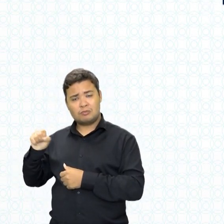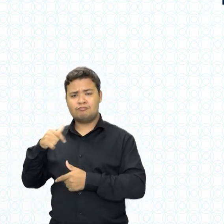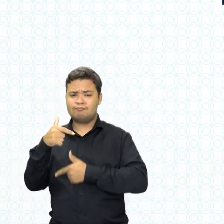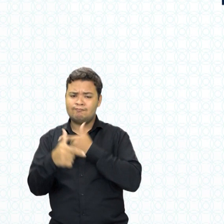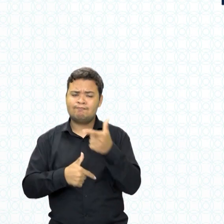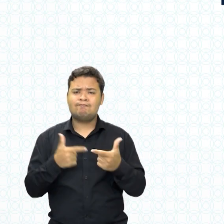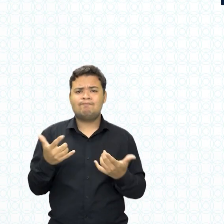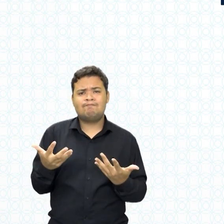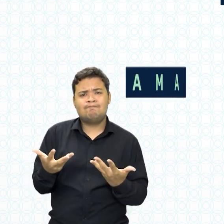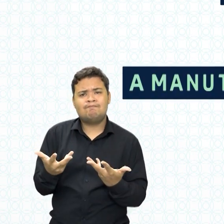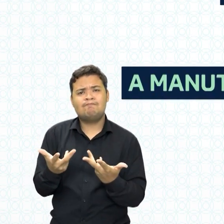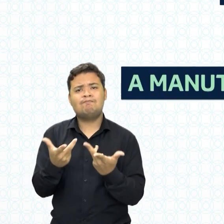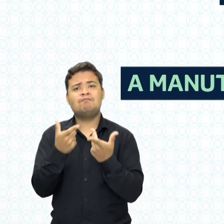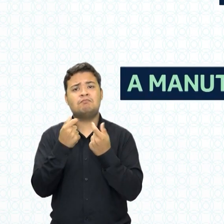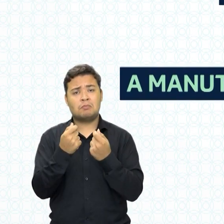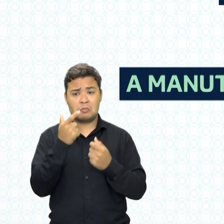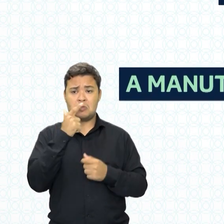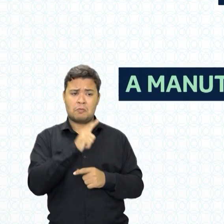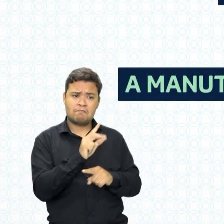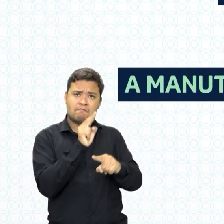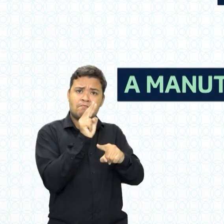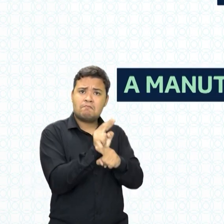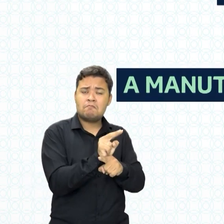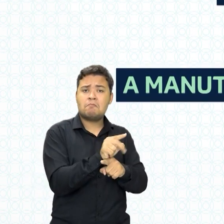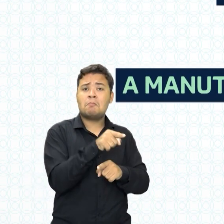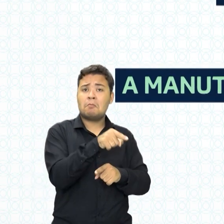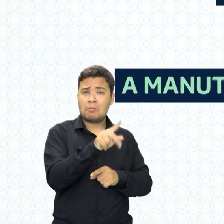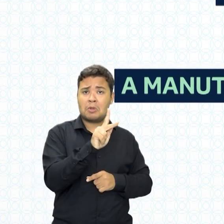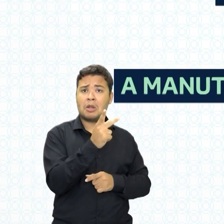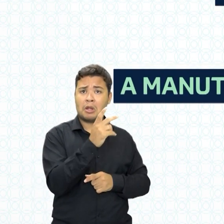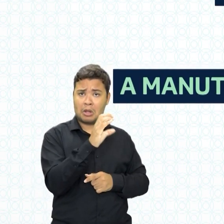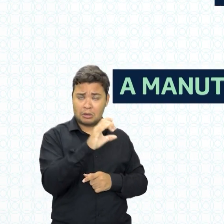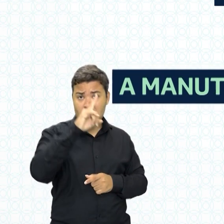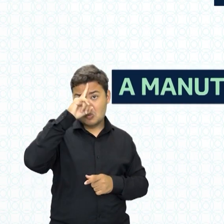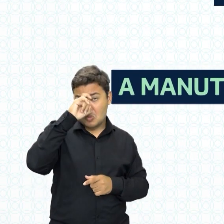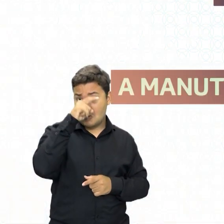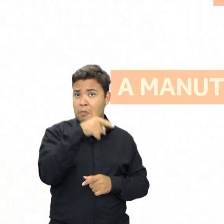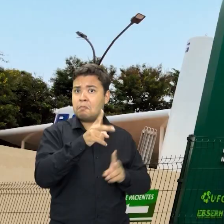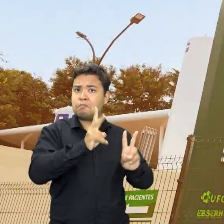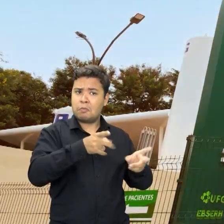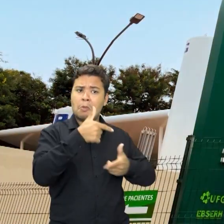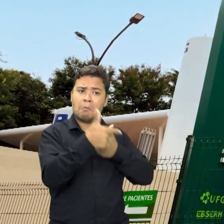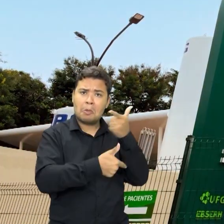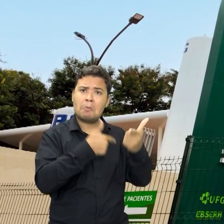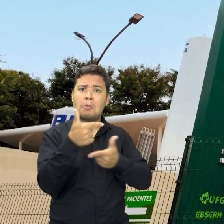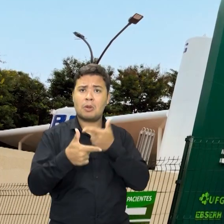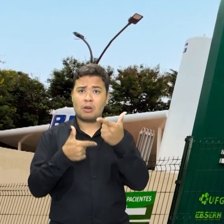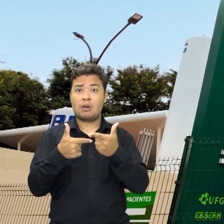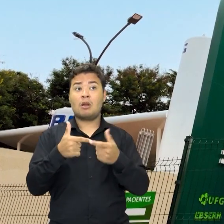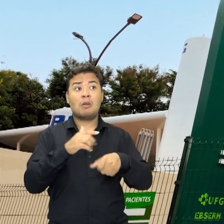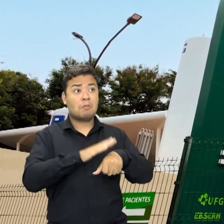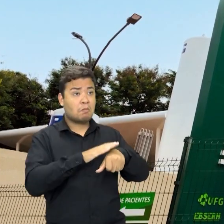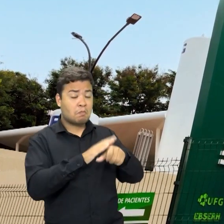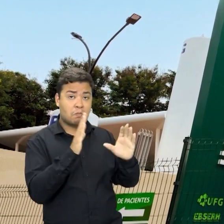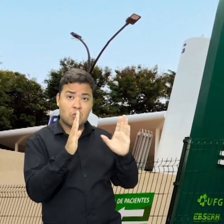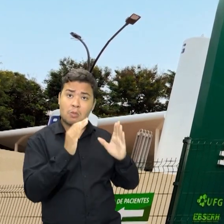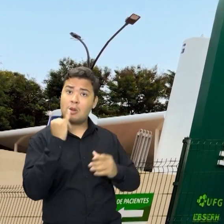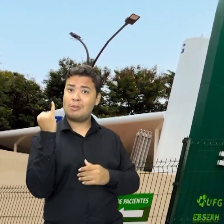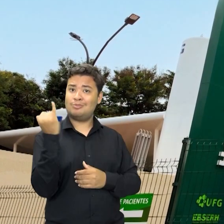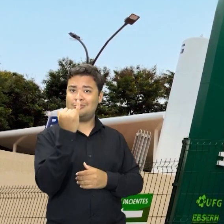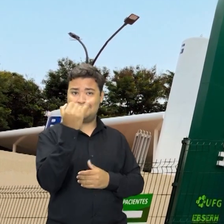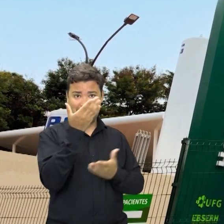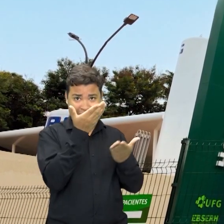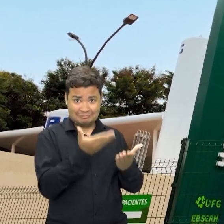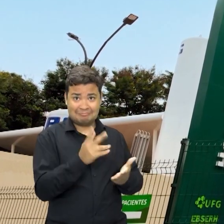de excelência que garantiu a manutenção e prestação de serviços no Hospital das Clínicas em momentos importantes